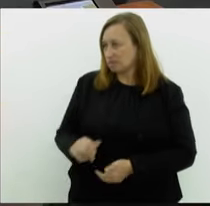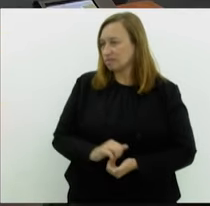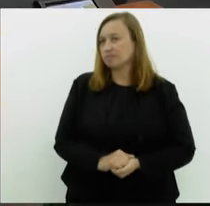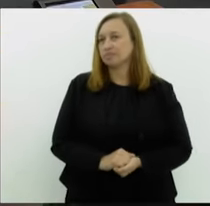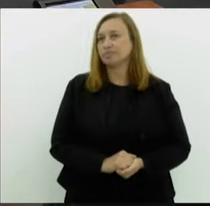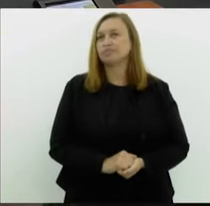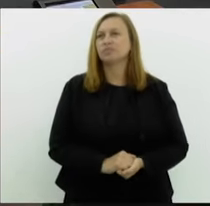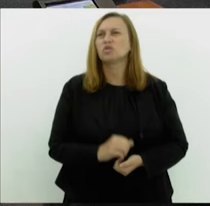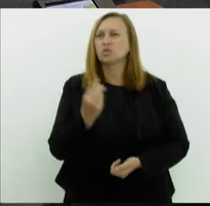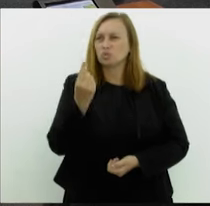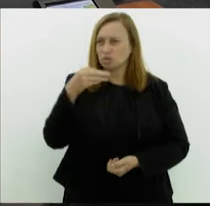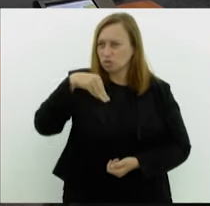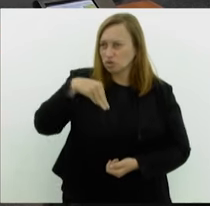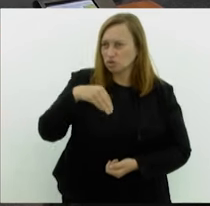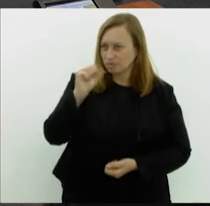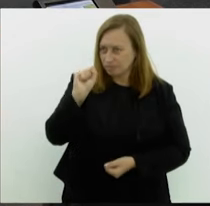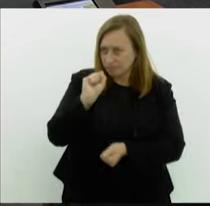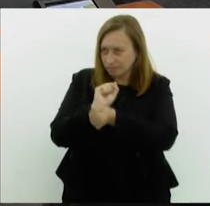Só um minutinho, deputado Rodrigo.